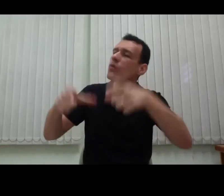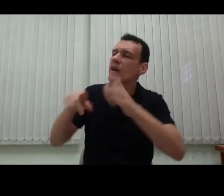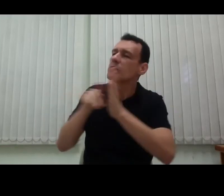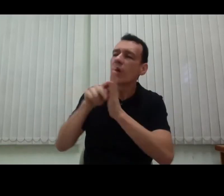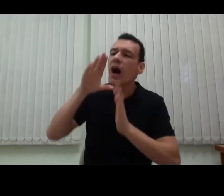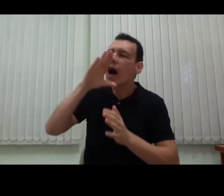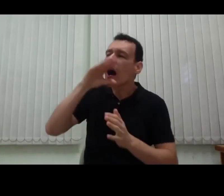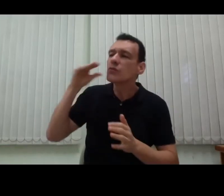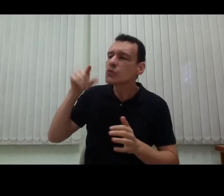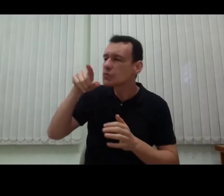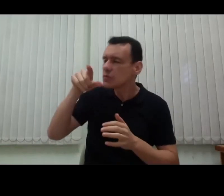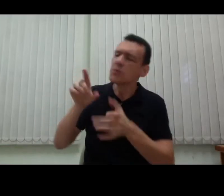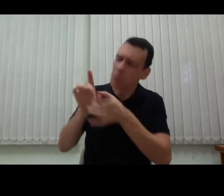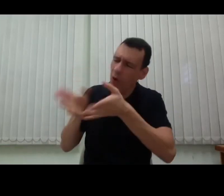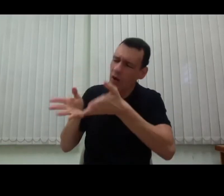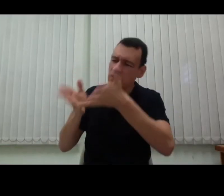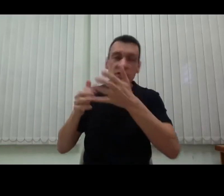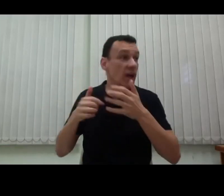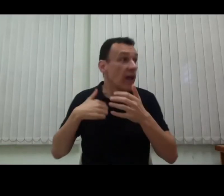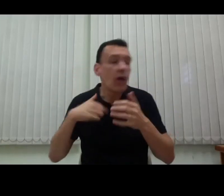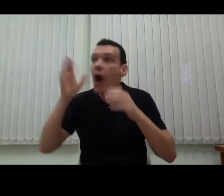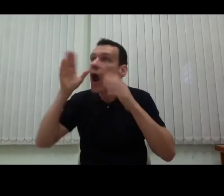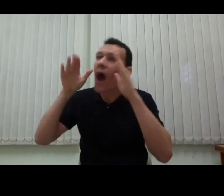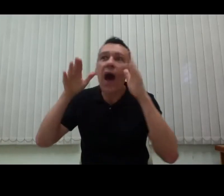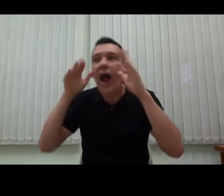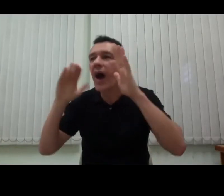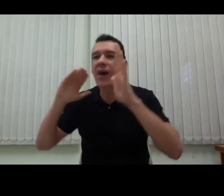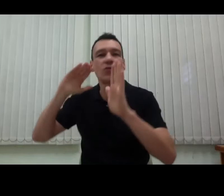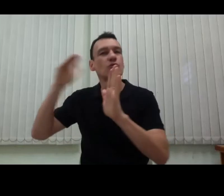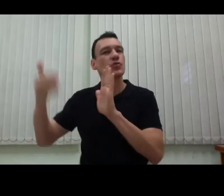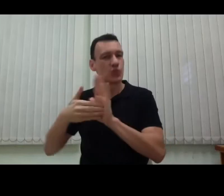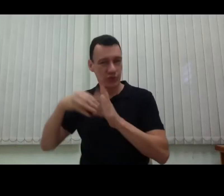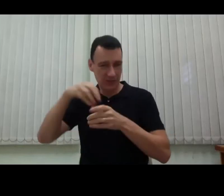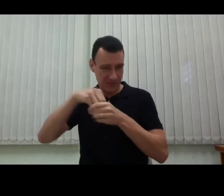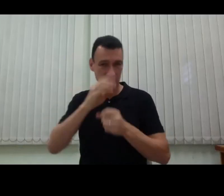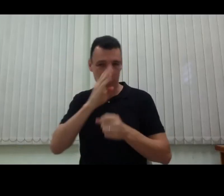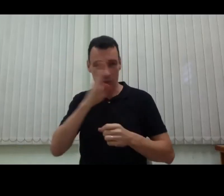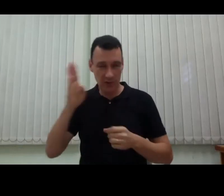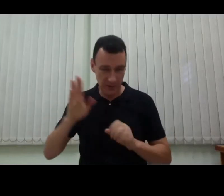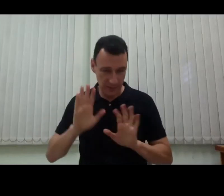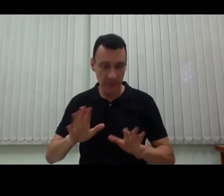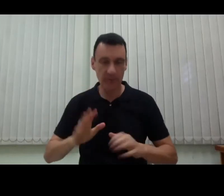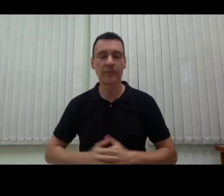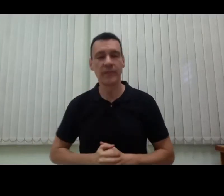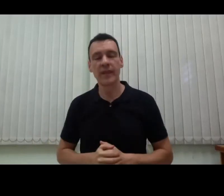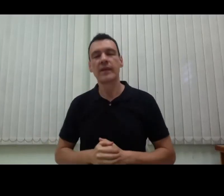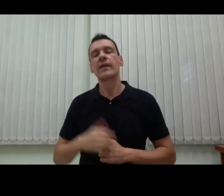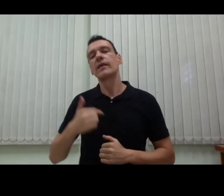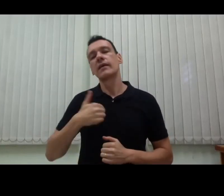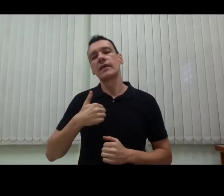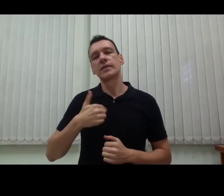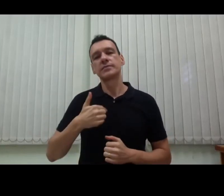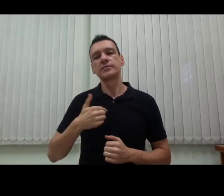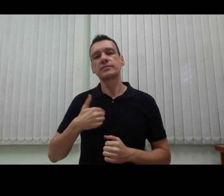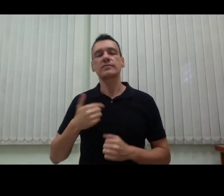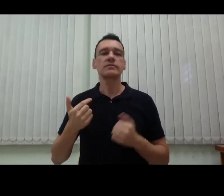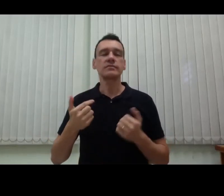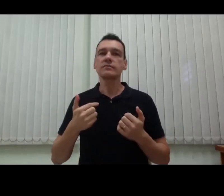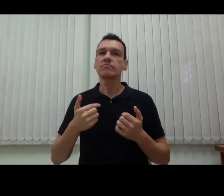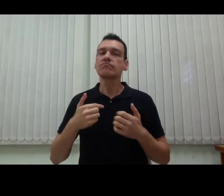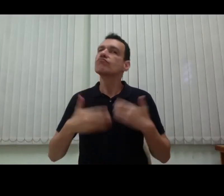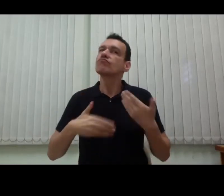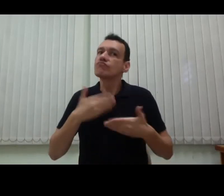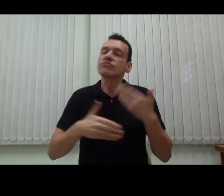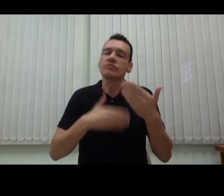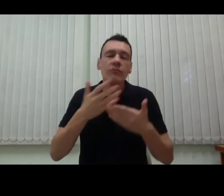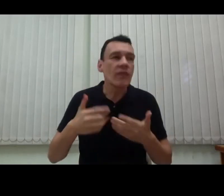quase por acaso, ela provocou em mim um efeito que eu agradeço muito até